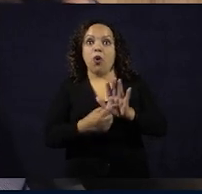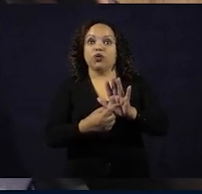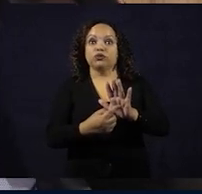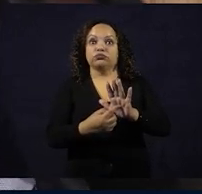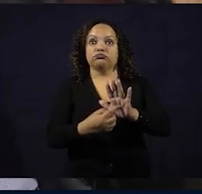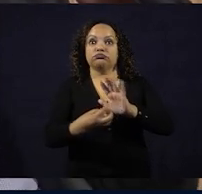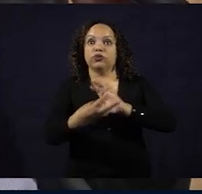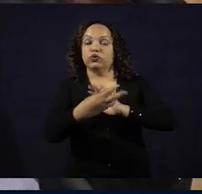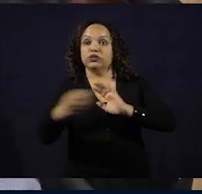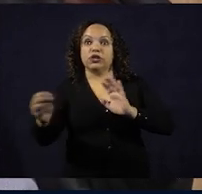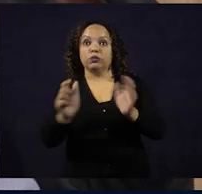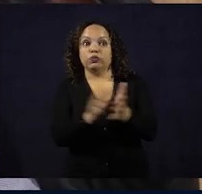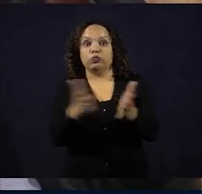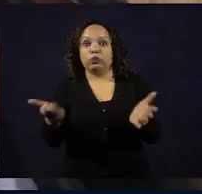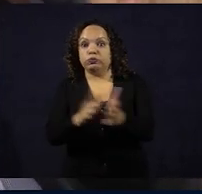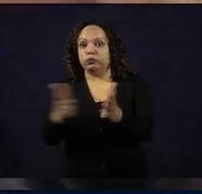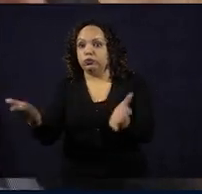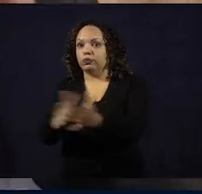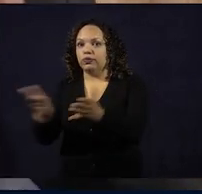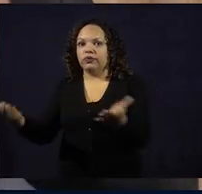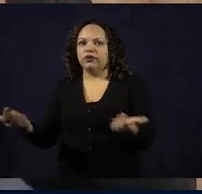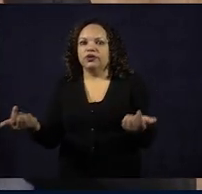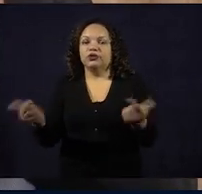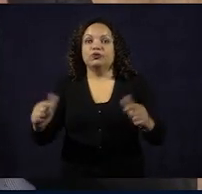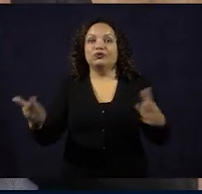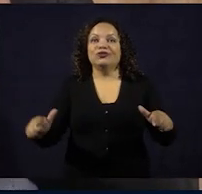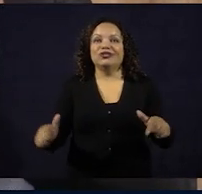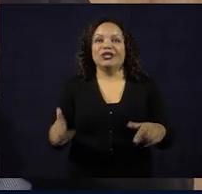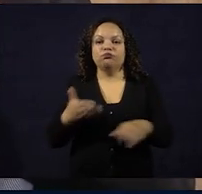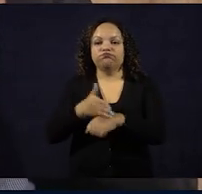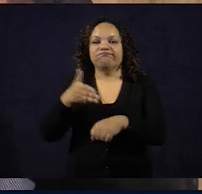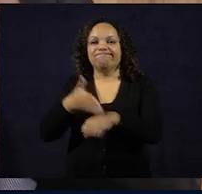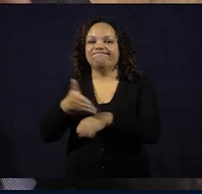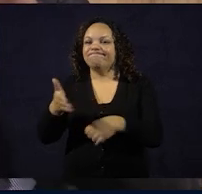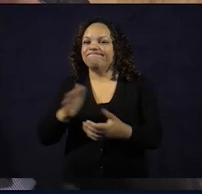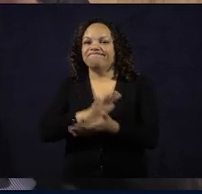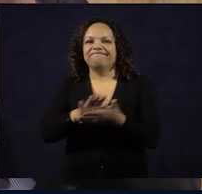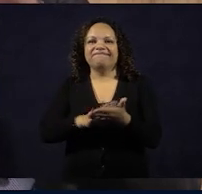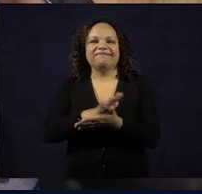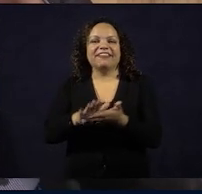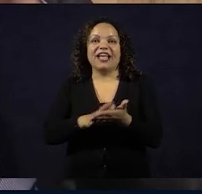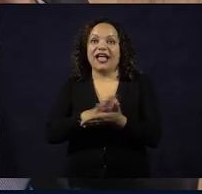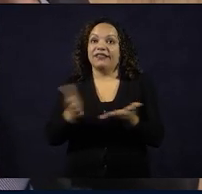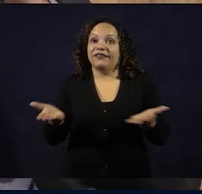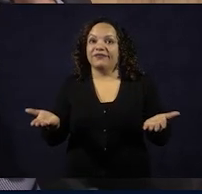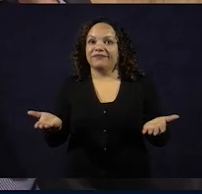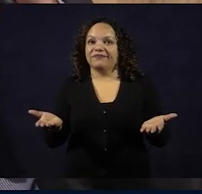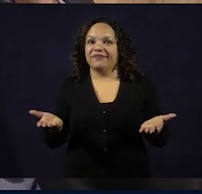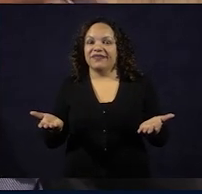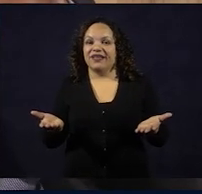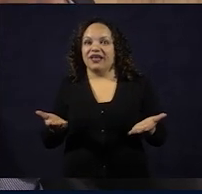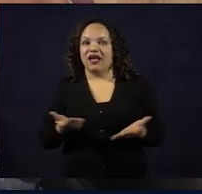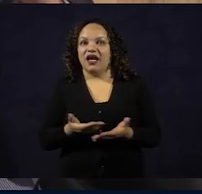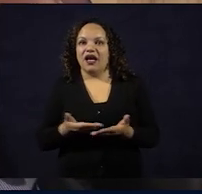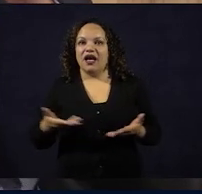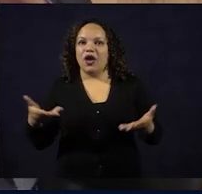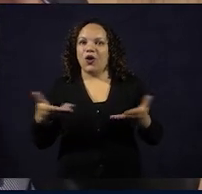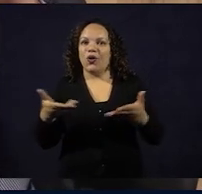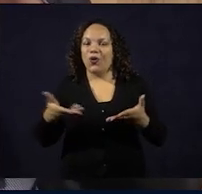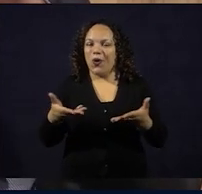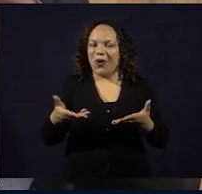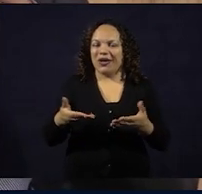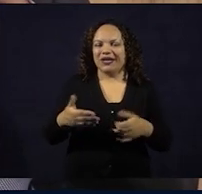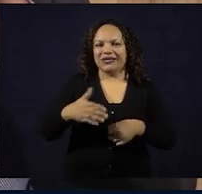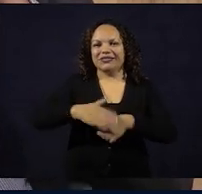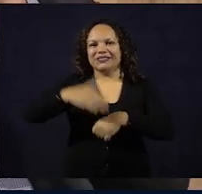antigamente a gente não tinha nem acesso a 30 jornais tá como como companhia listada as coisas que você